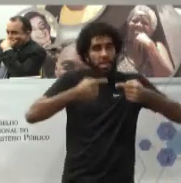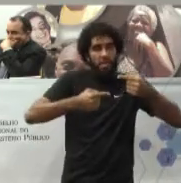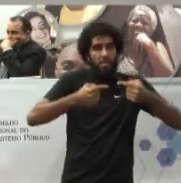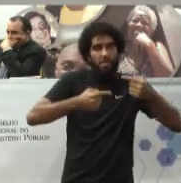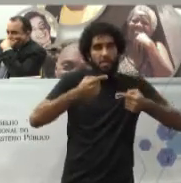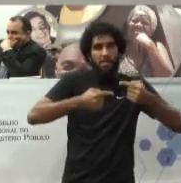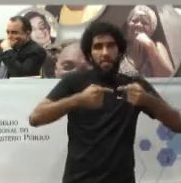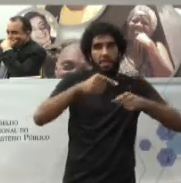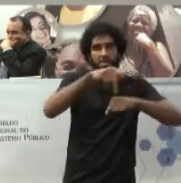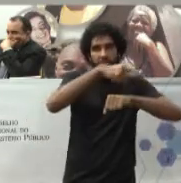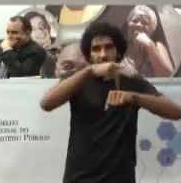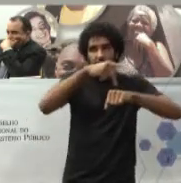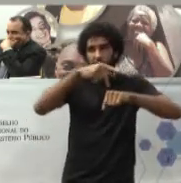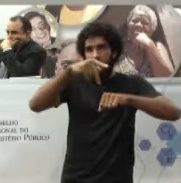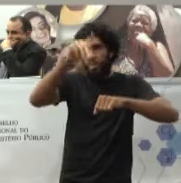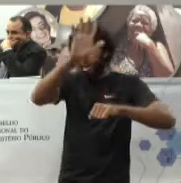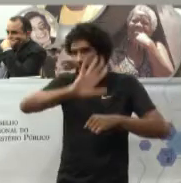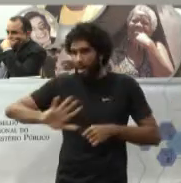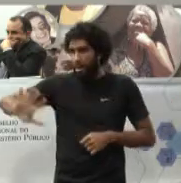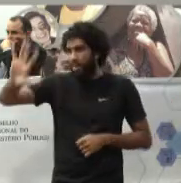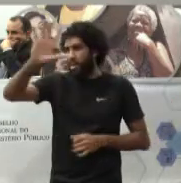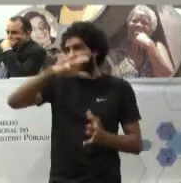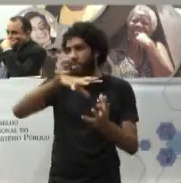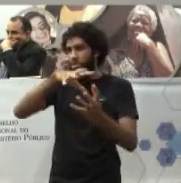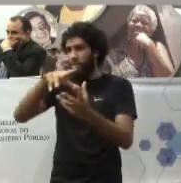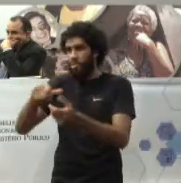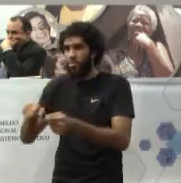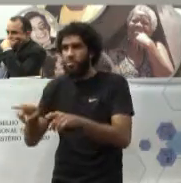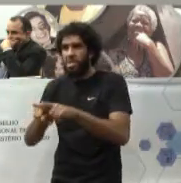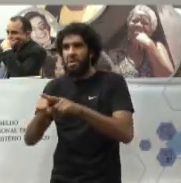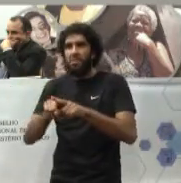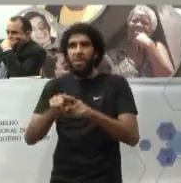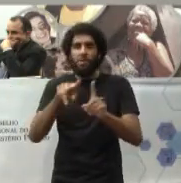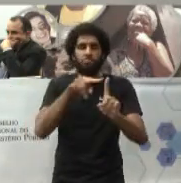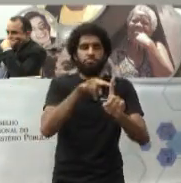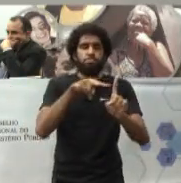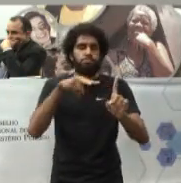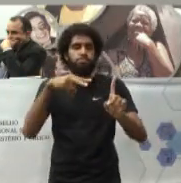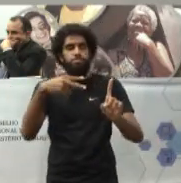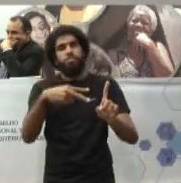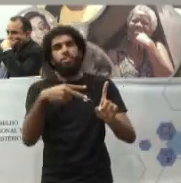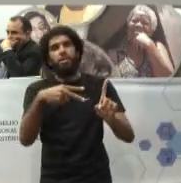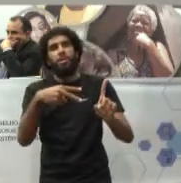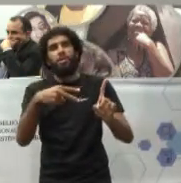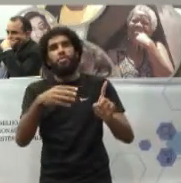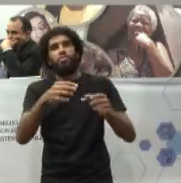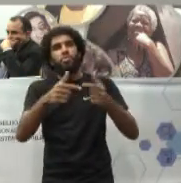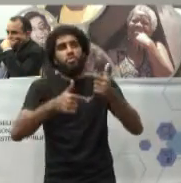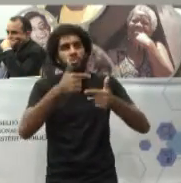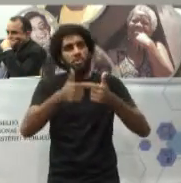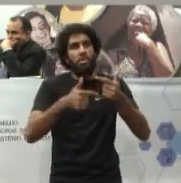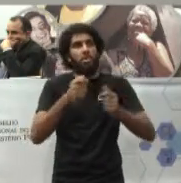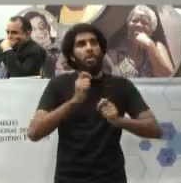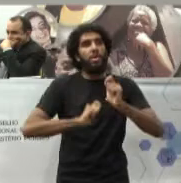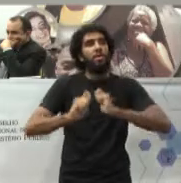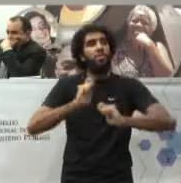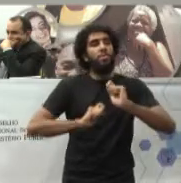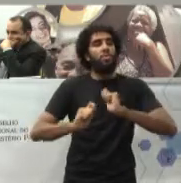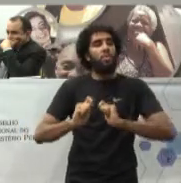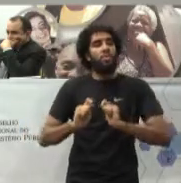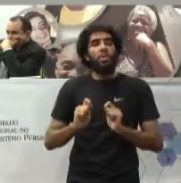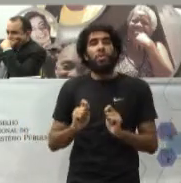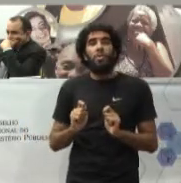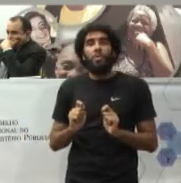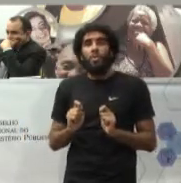e nacional a respeito das disputas em torno dessa dessa atividade econômica a onde no